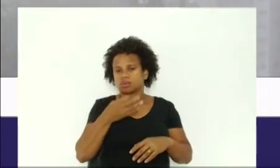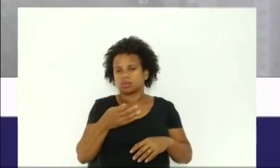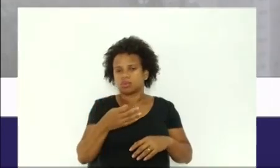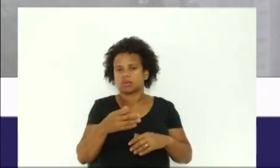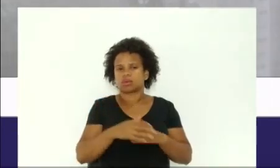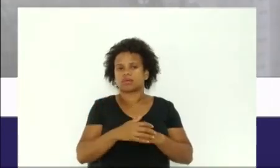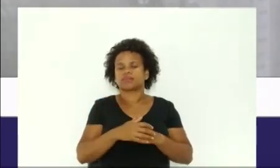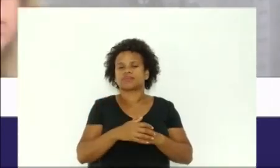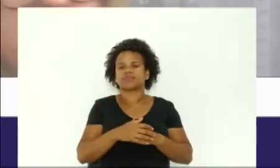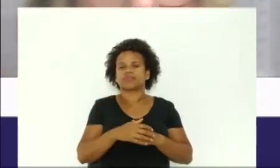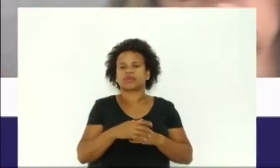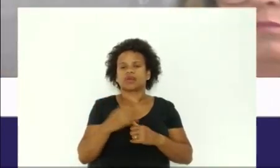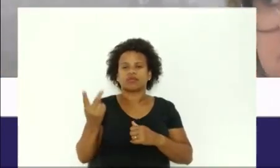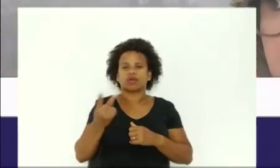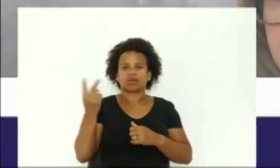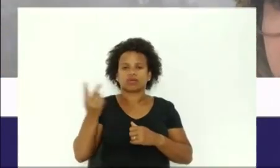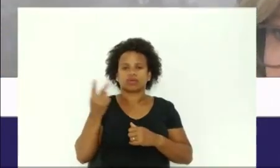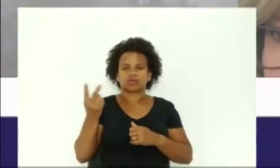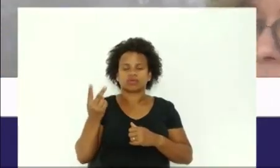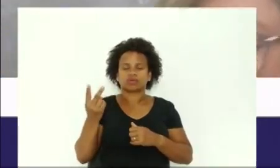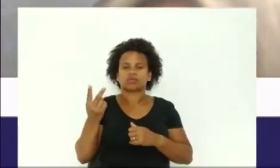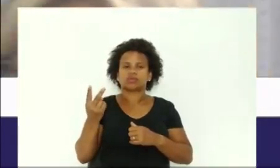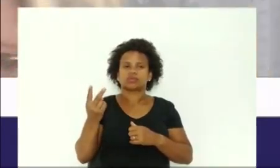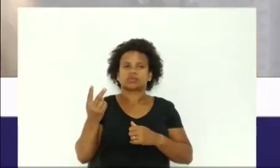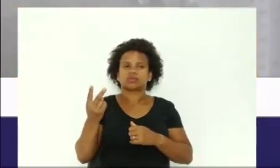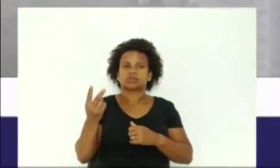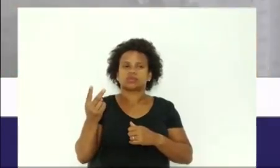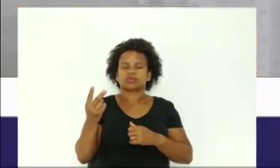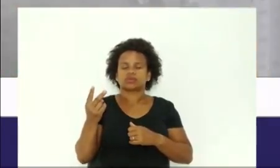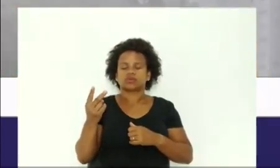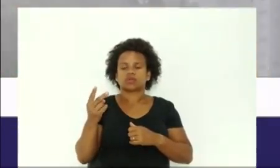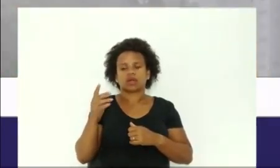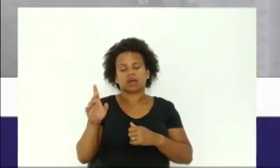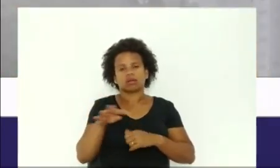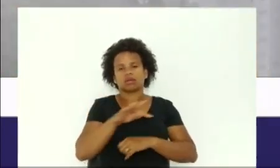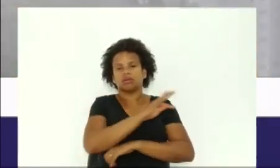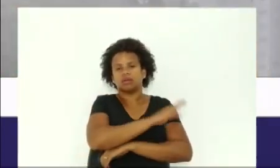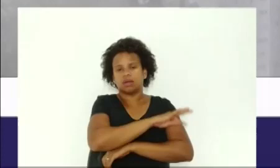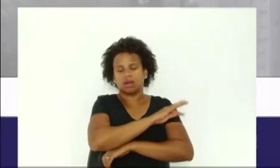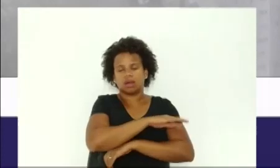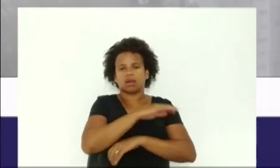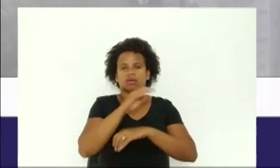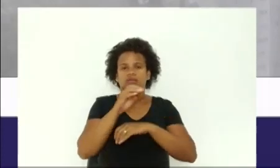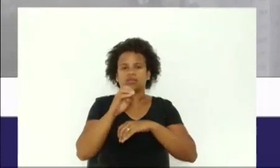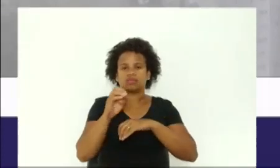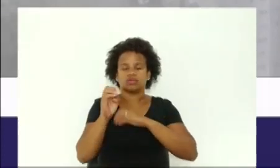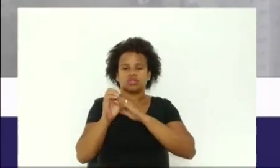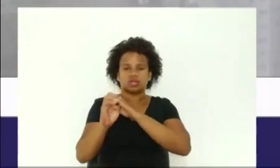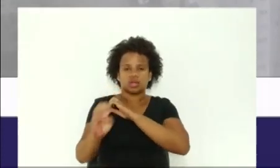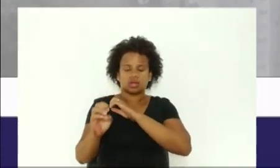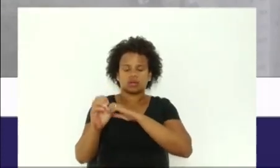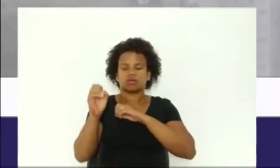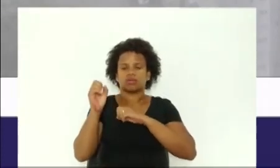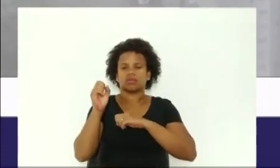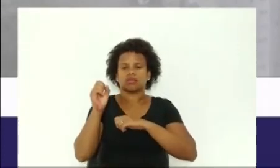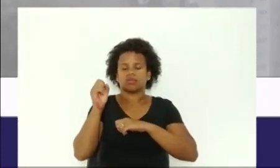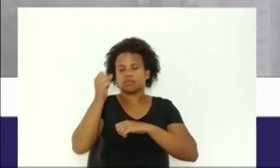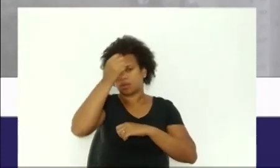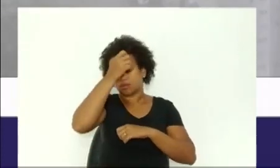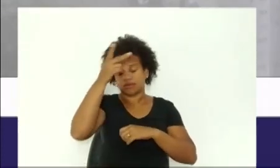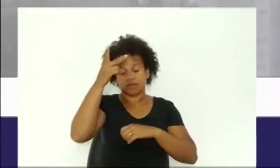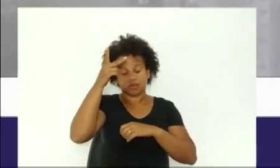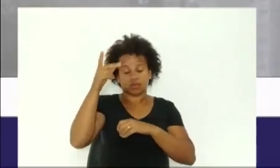né, Sargento Laudo, são valores que os técnicos, os engenheiros aqui da prefeitura, eles avaliaram, mas